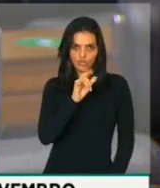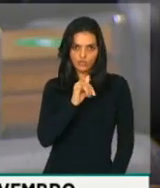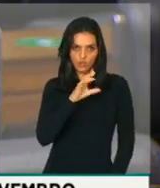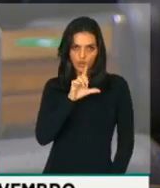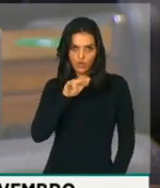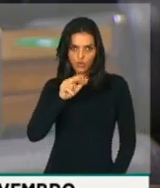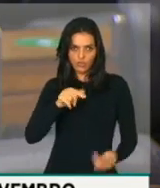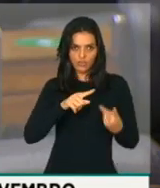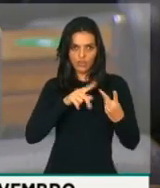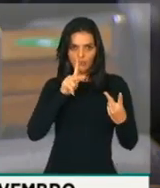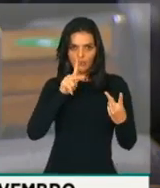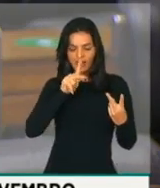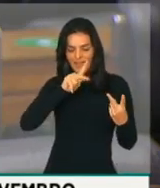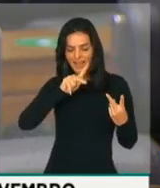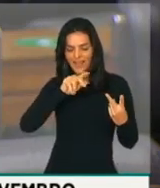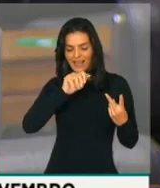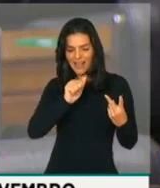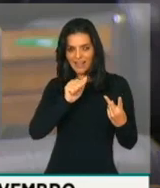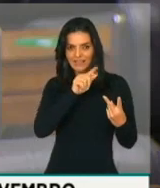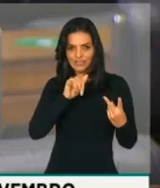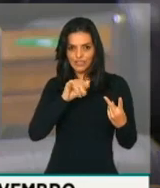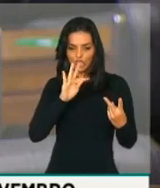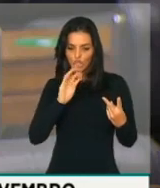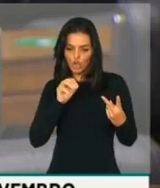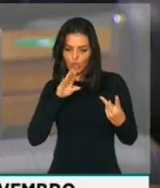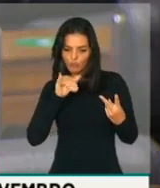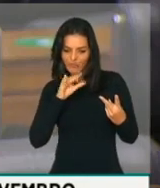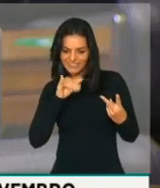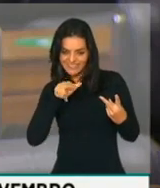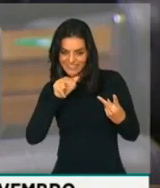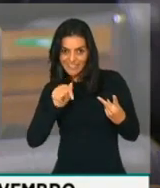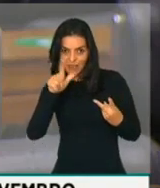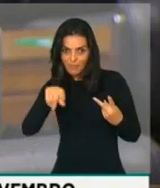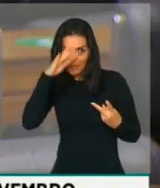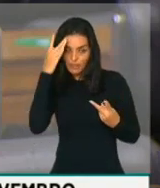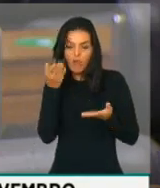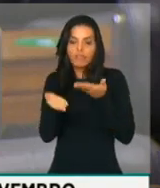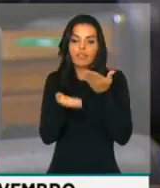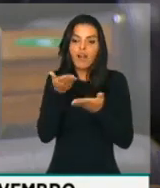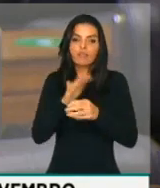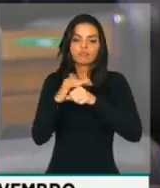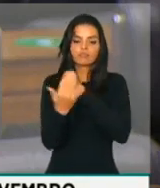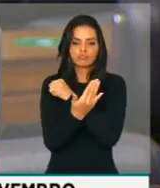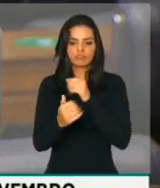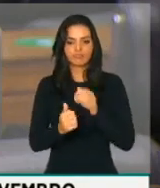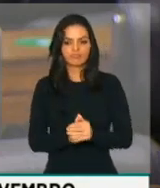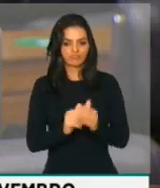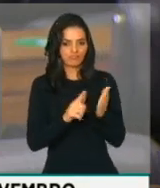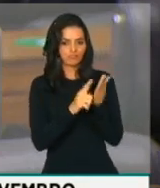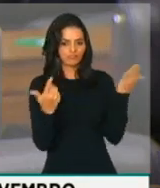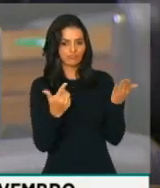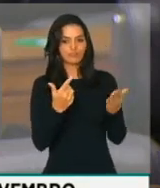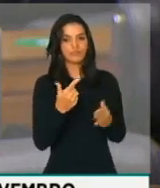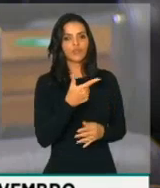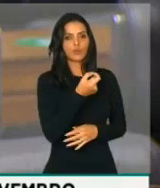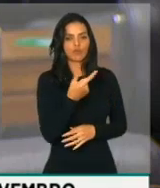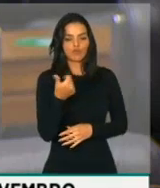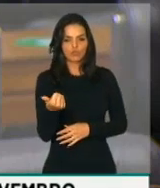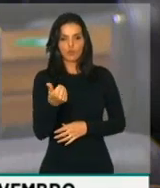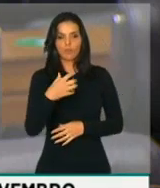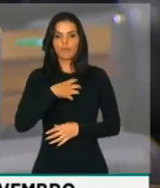azitromicina para pacientes com coronavírus. Ainda, jornal Metrópole, 9/4/2021,